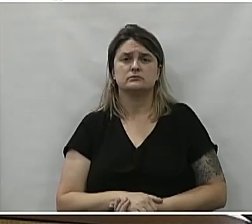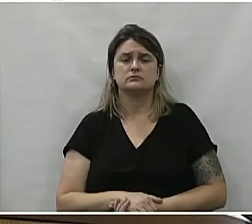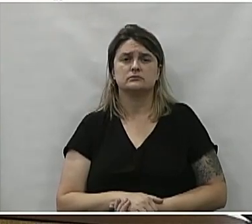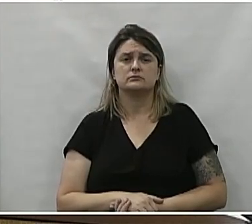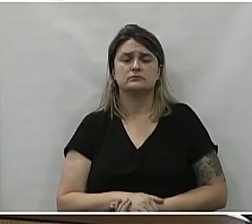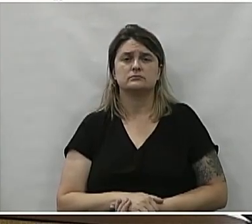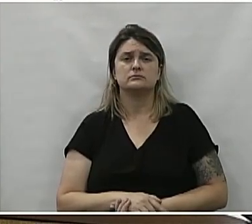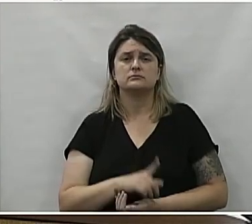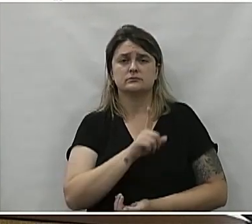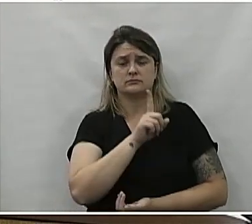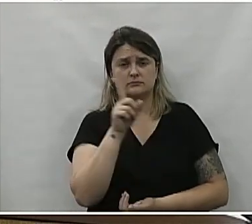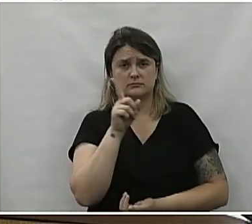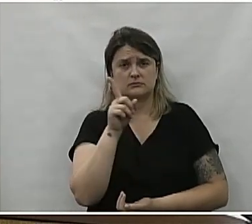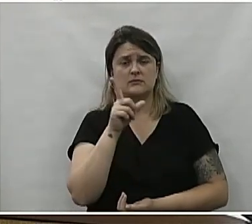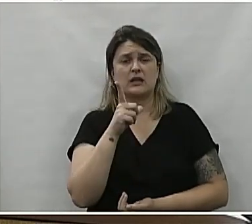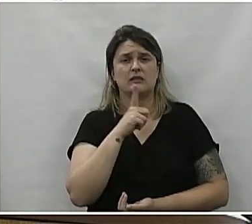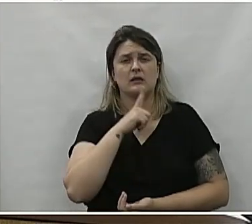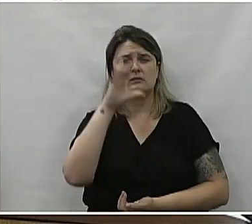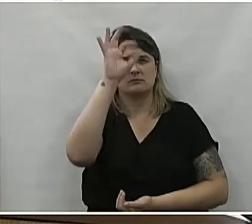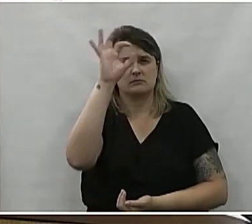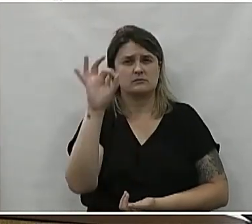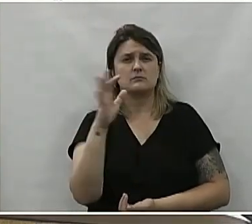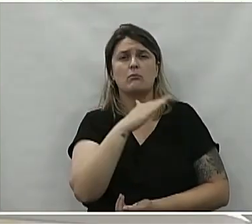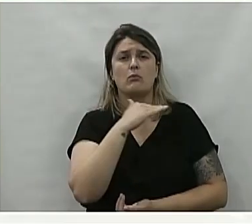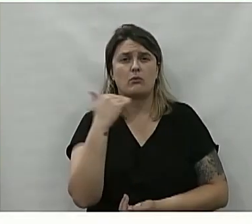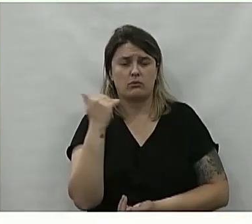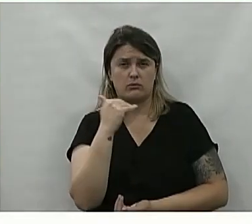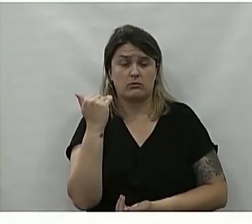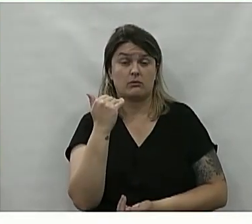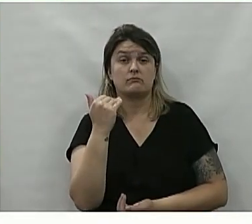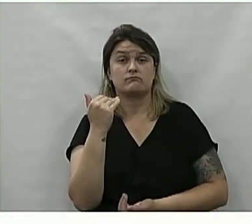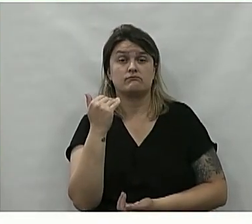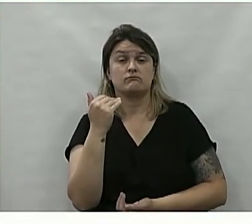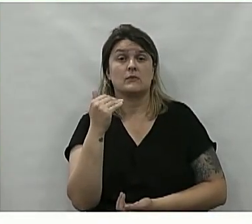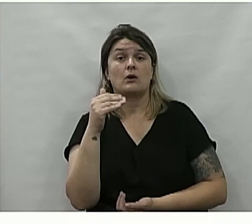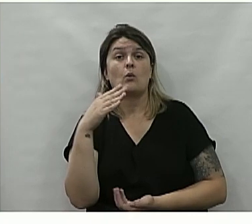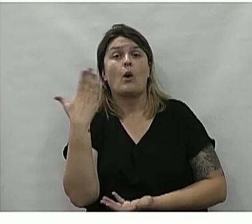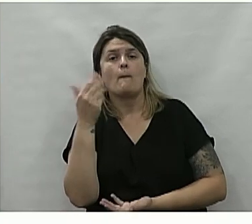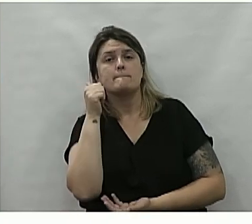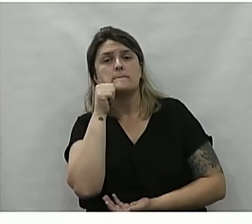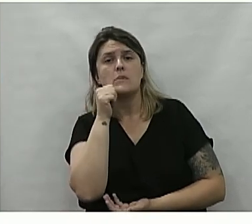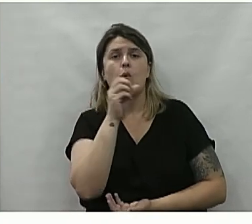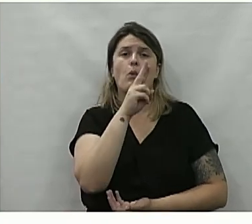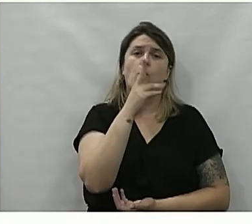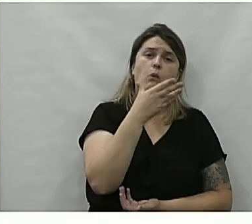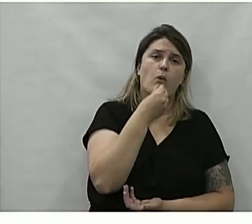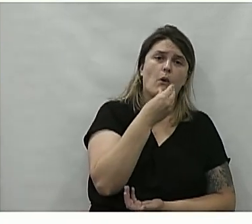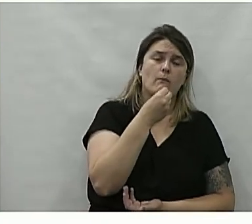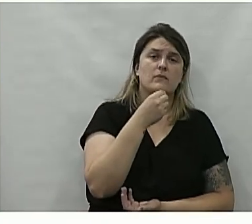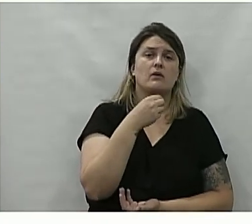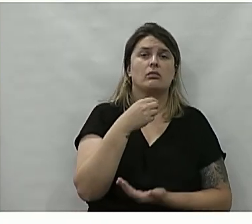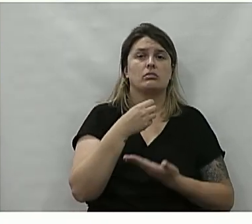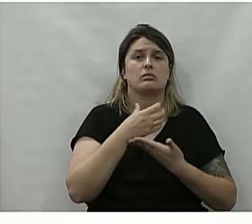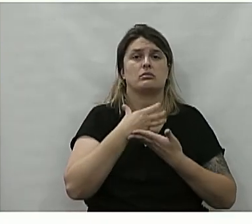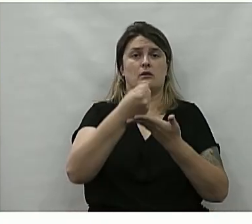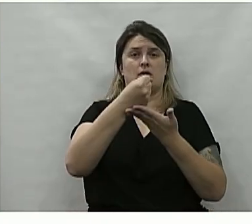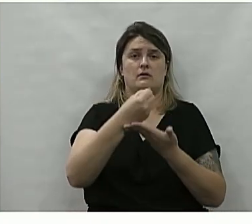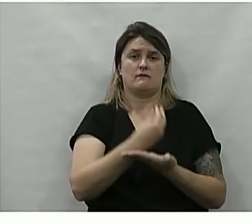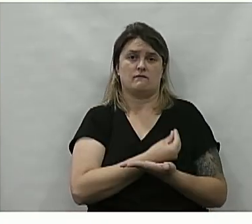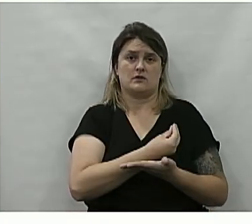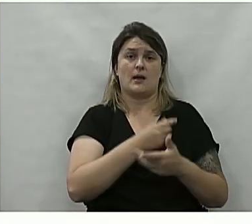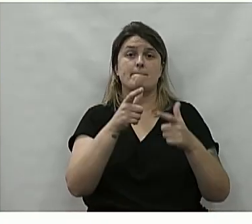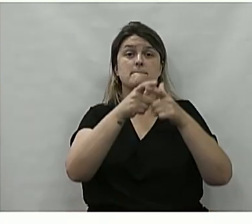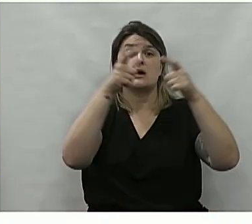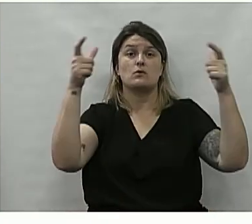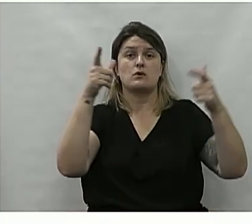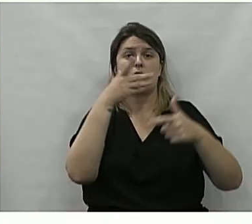Aqui também A gente tem Uma taxa De mortalidade Em relação Ao sexo Das pessoas Que atentam Contra a própria vida A maioria